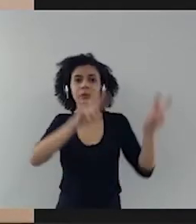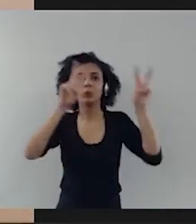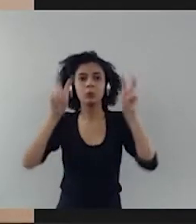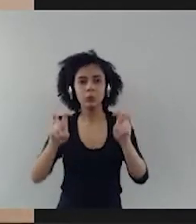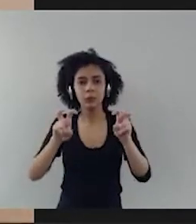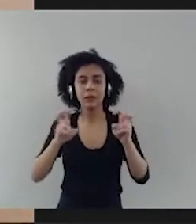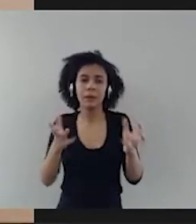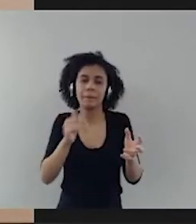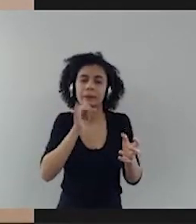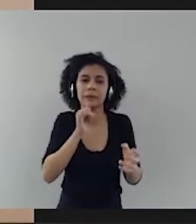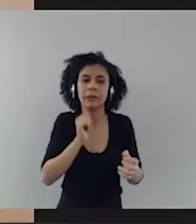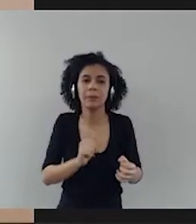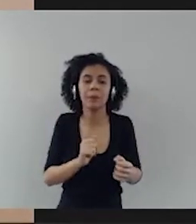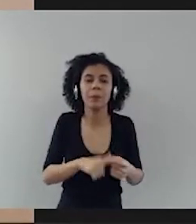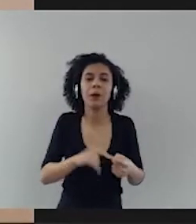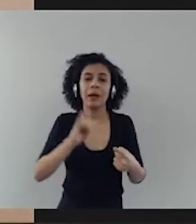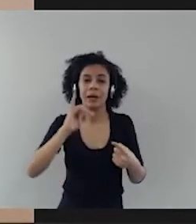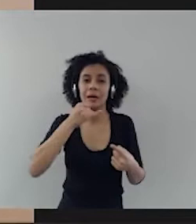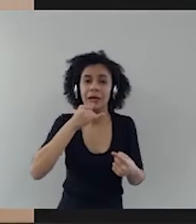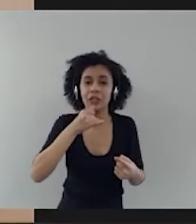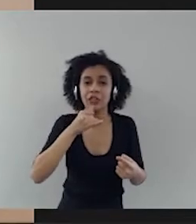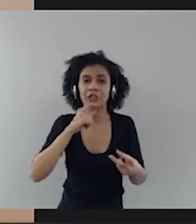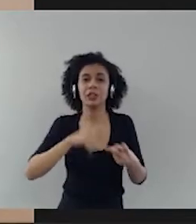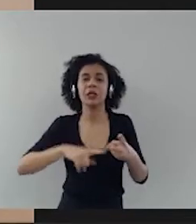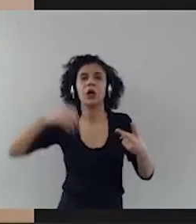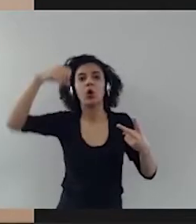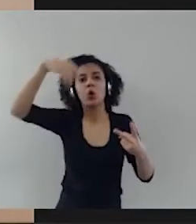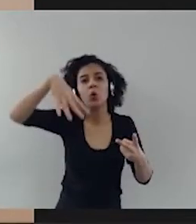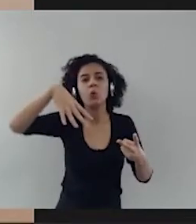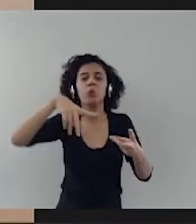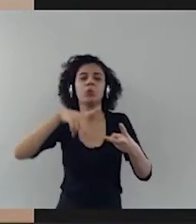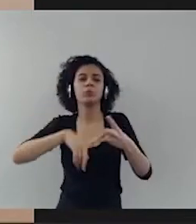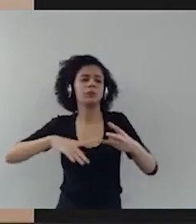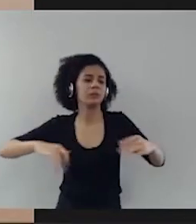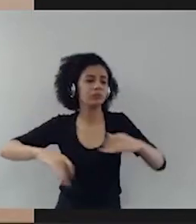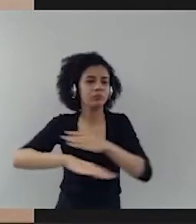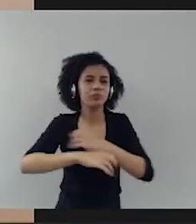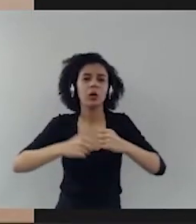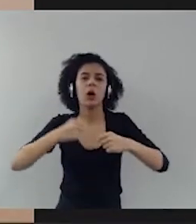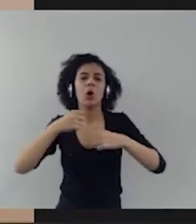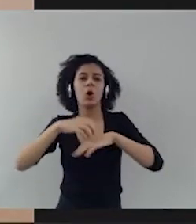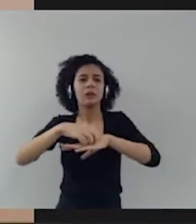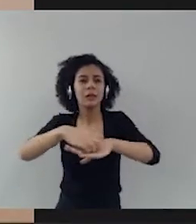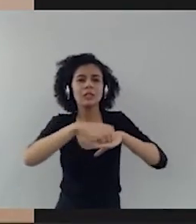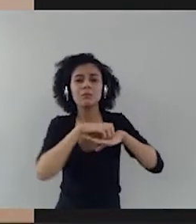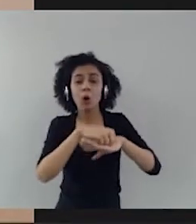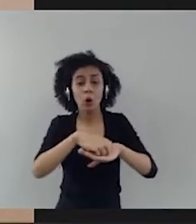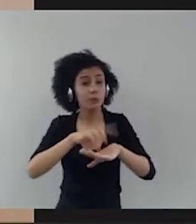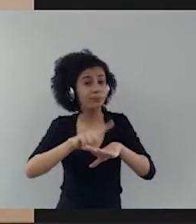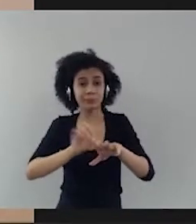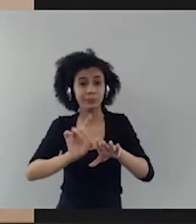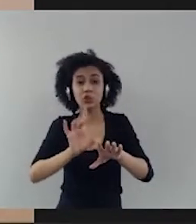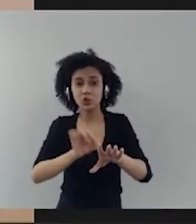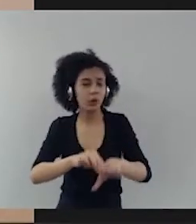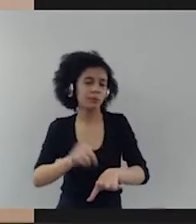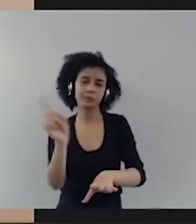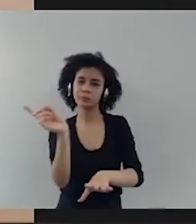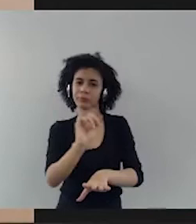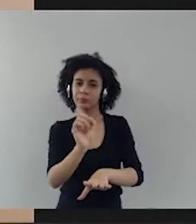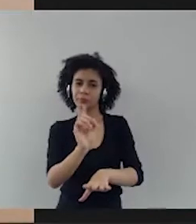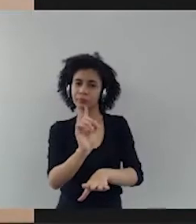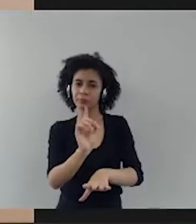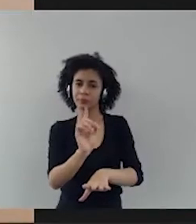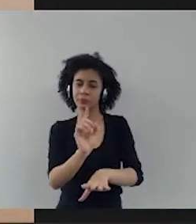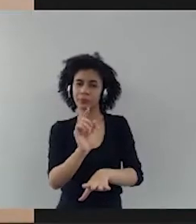a energia, o saneamento, a edificação, o acesso a transporte, etc. Significa que aquilo ali também